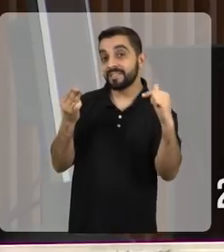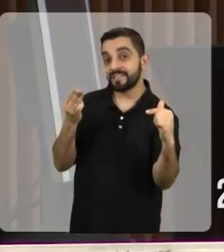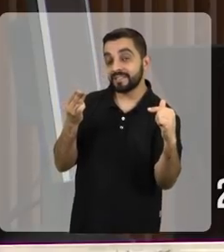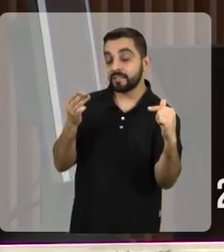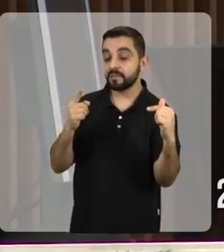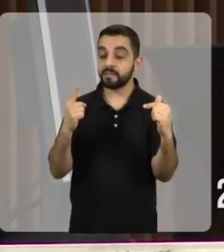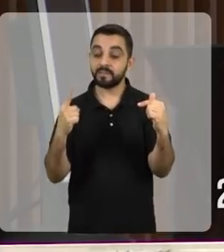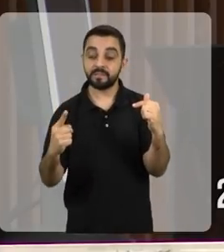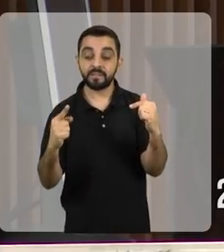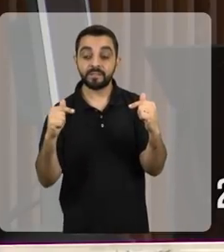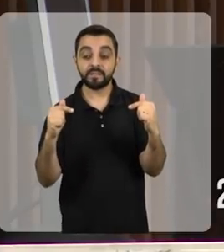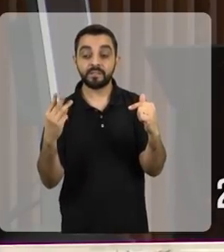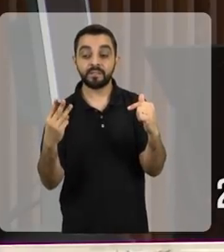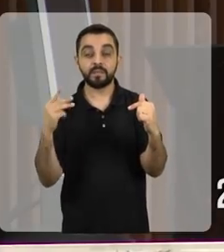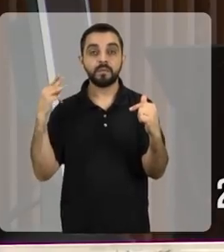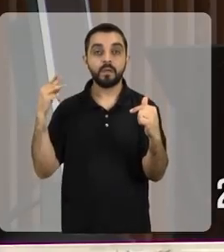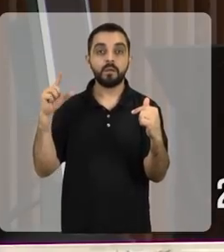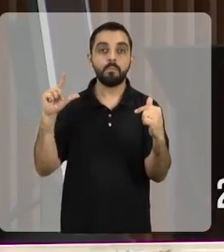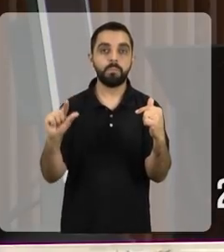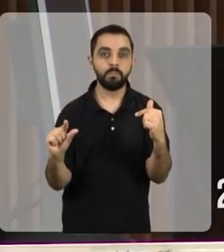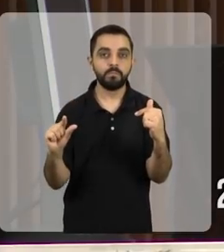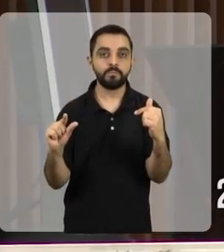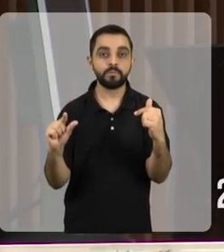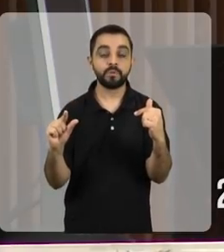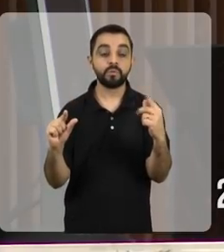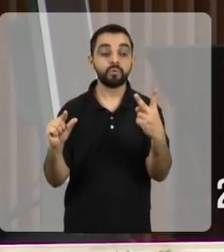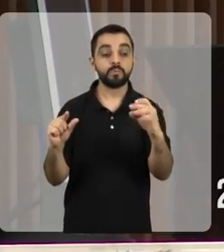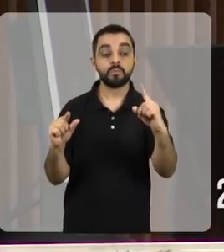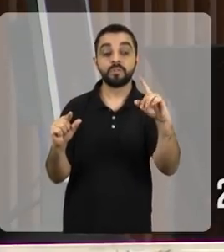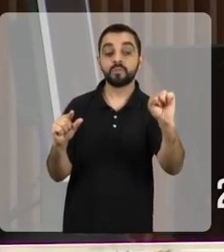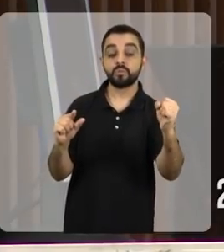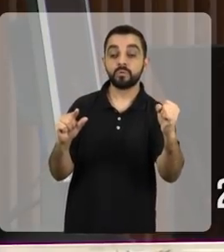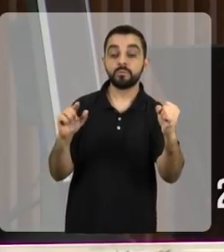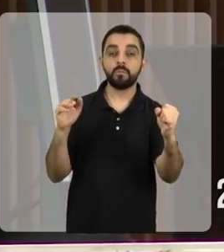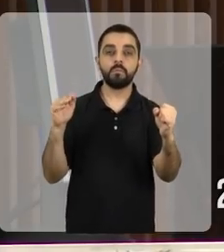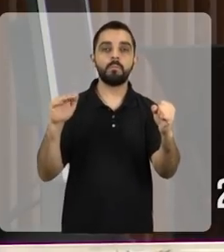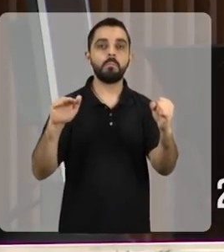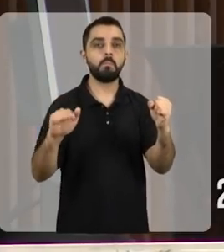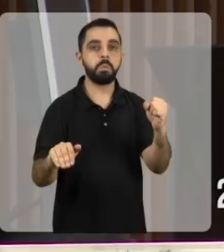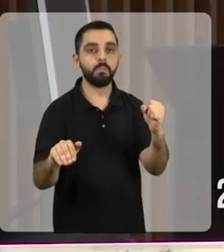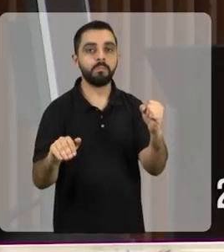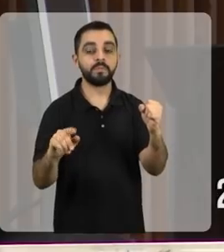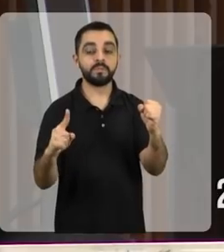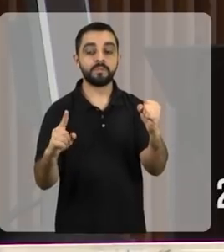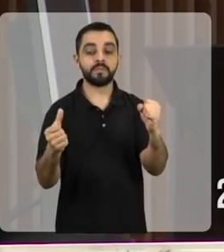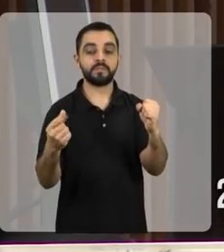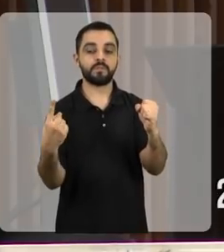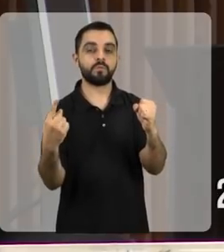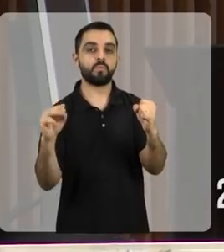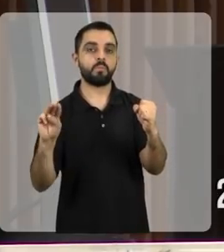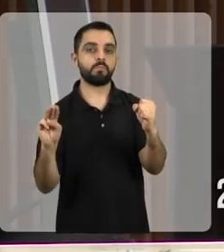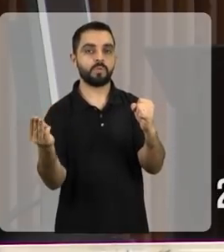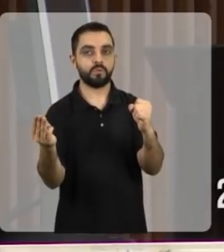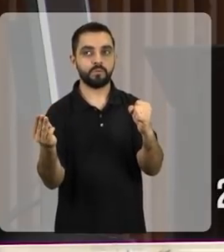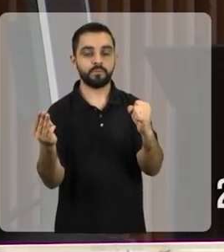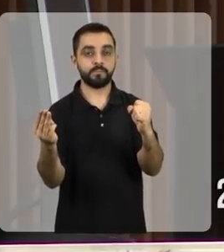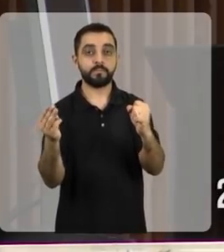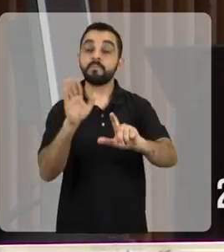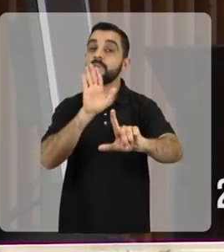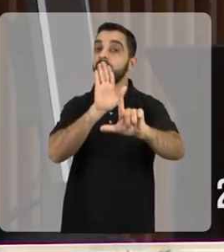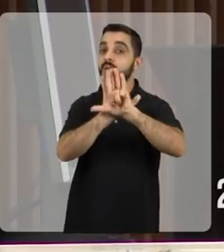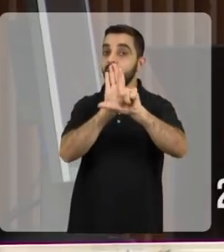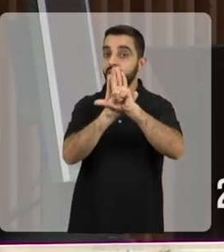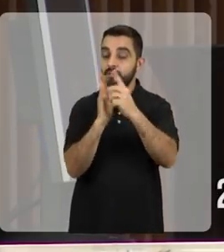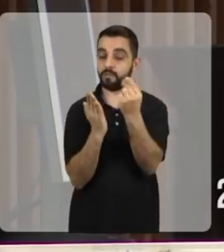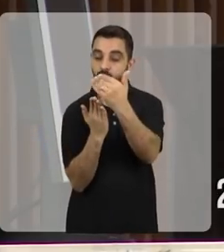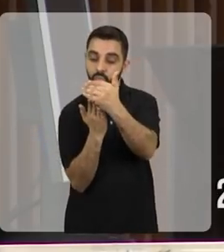173 milhões em 2018 161 milhões pela lei orçamentária